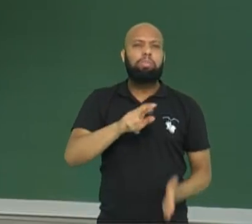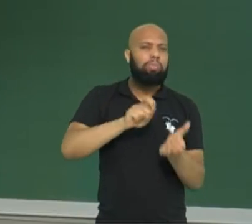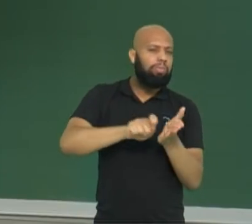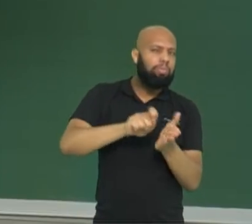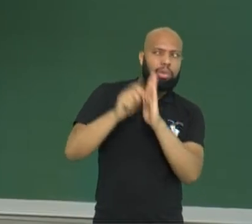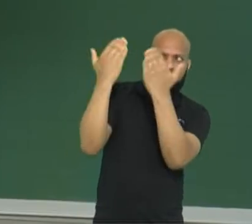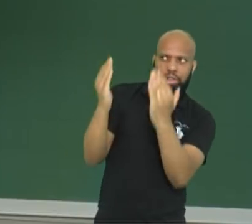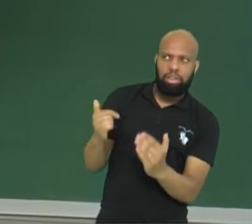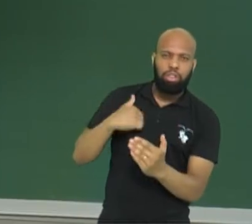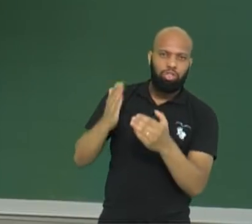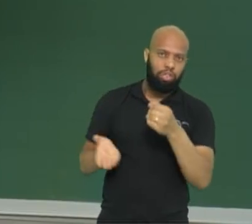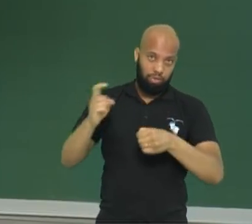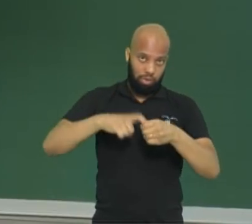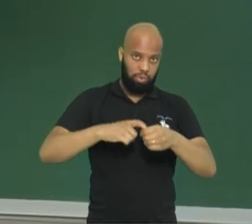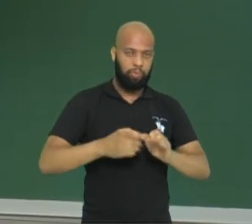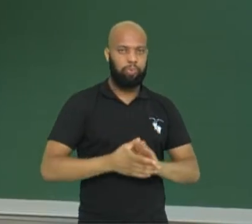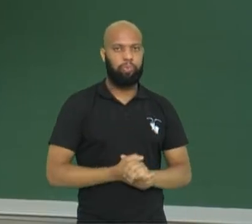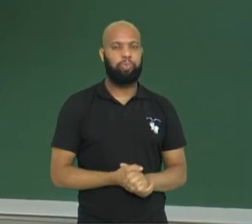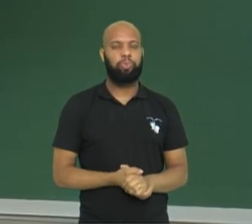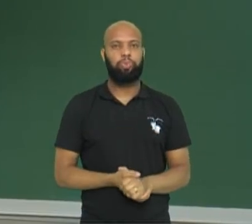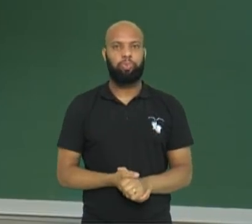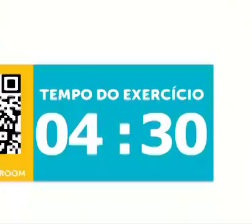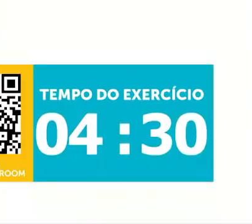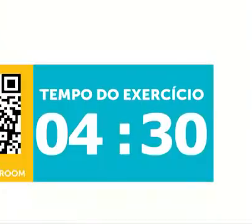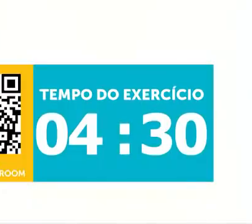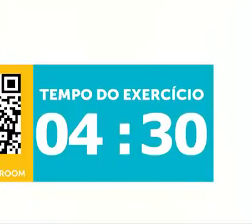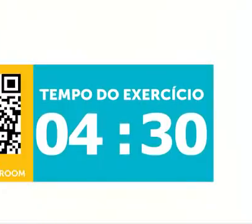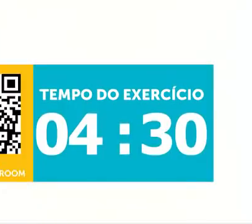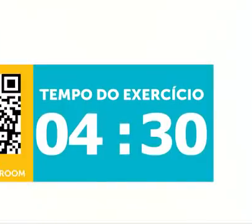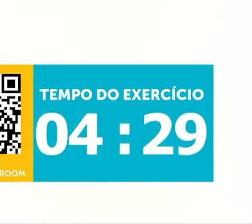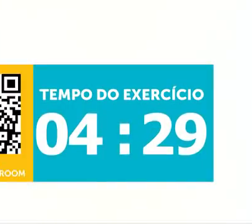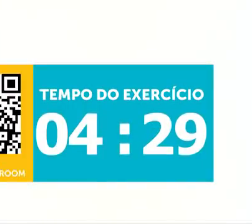Tenta analisar e responda, já retornamos.